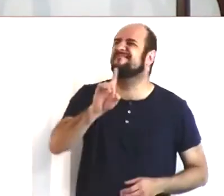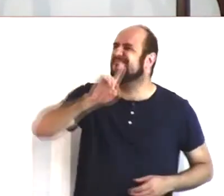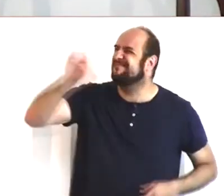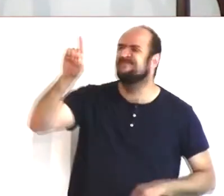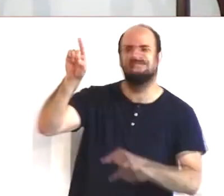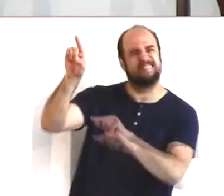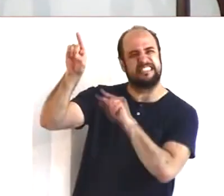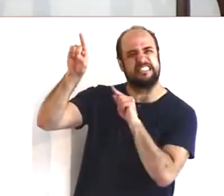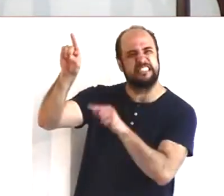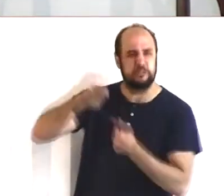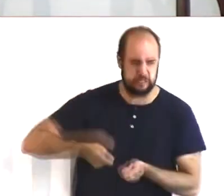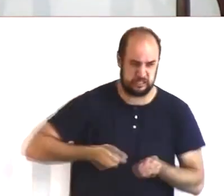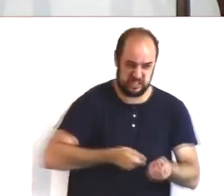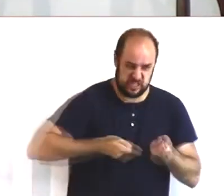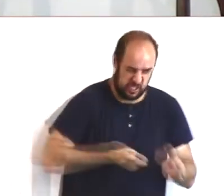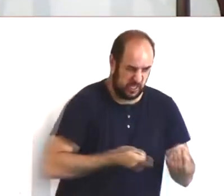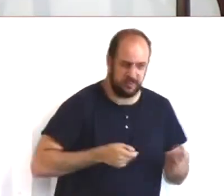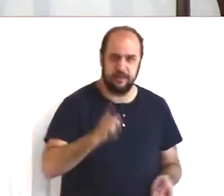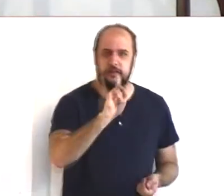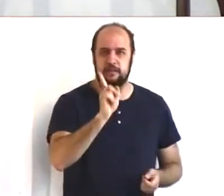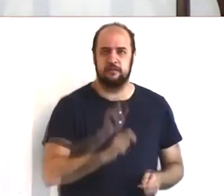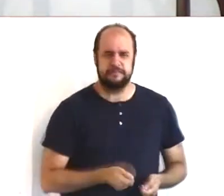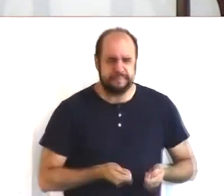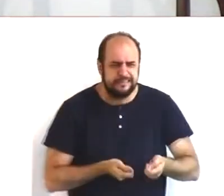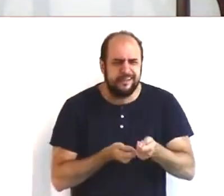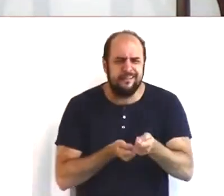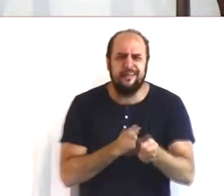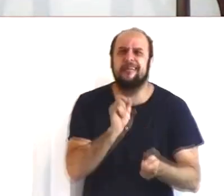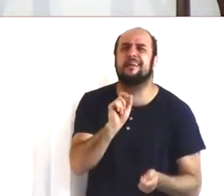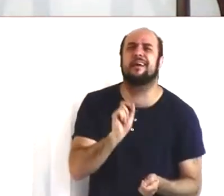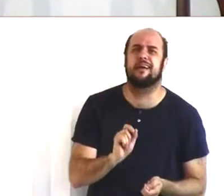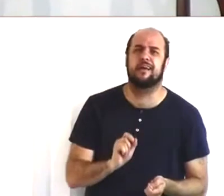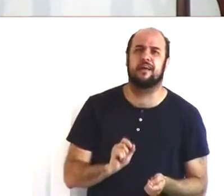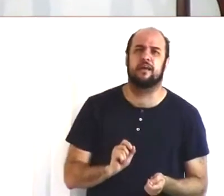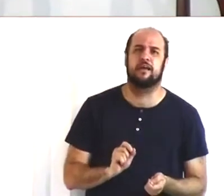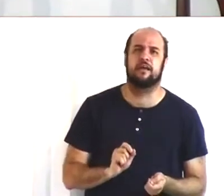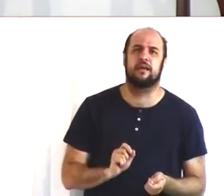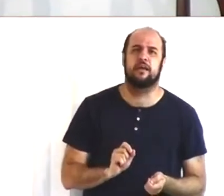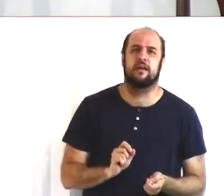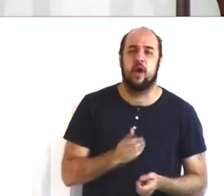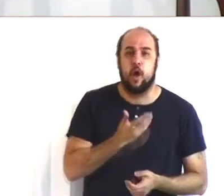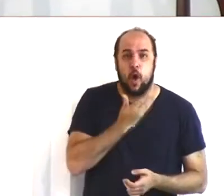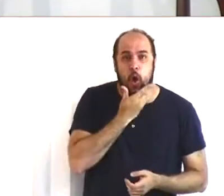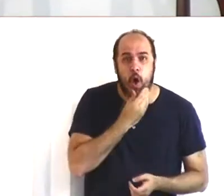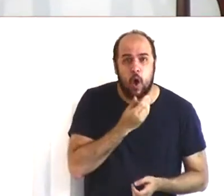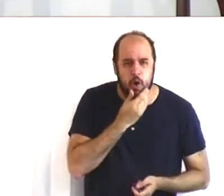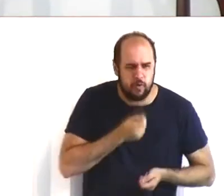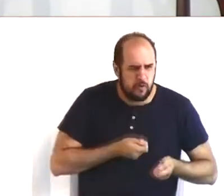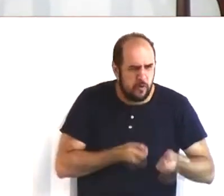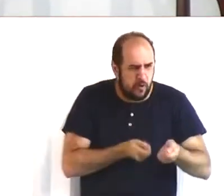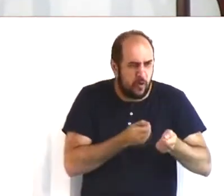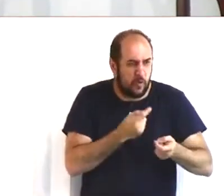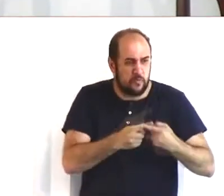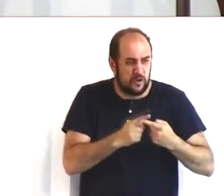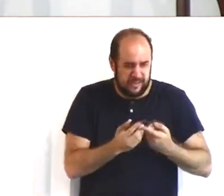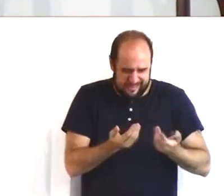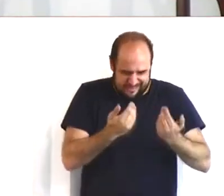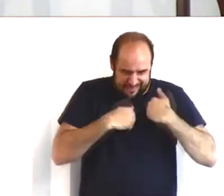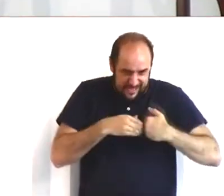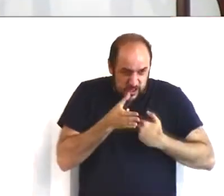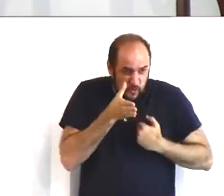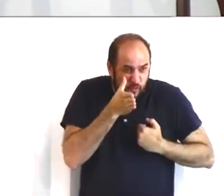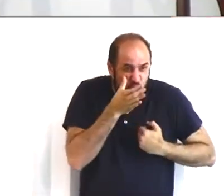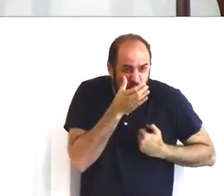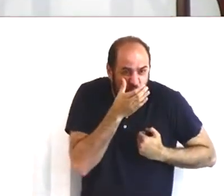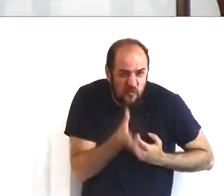a ninguém tenta. O que é que tenta então verdadeiramente o homem? O que tenta o homem é a cobiça que está dentro do homem. Você